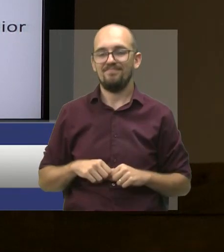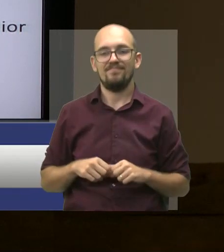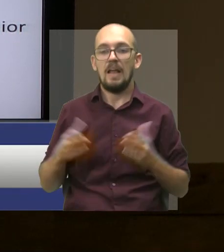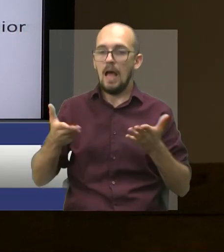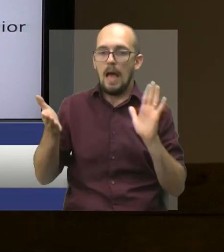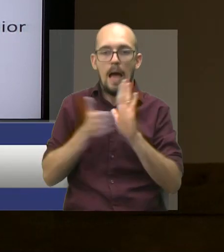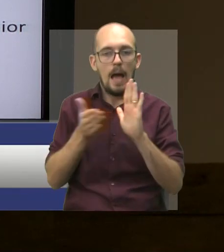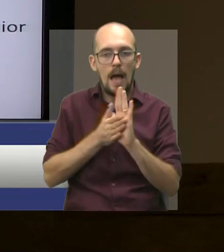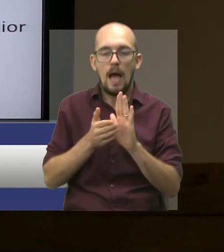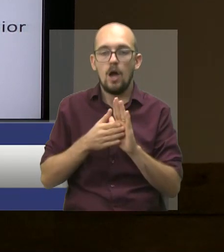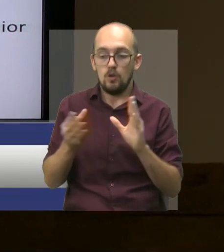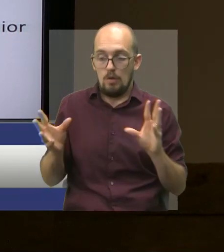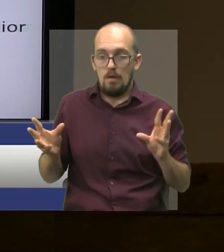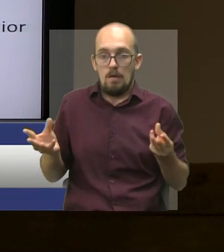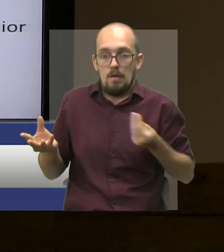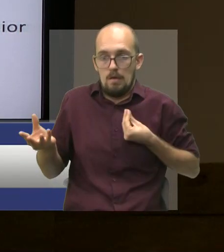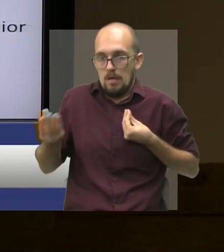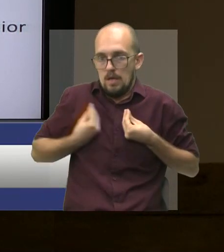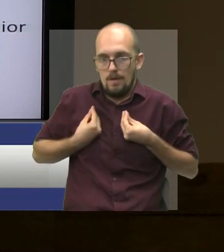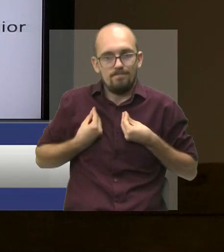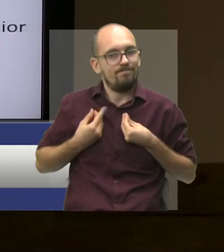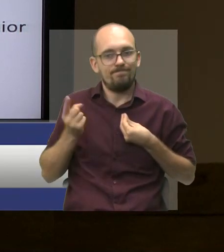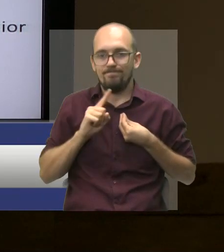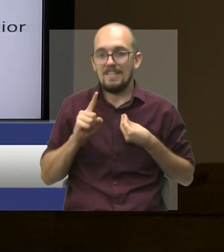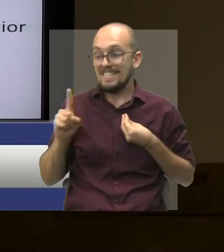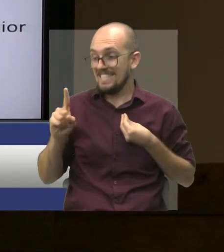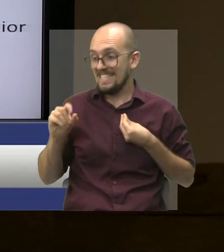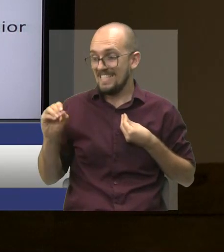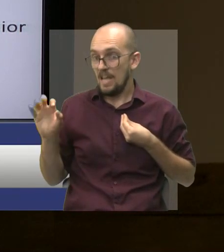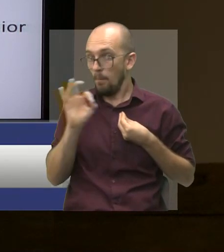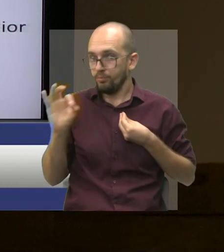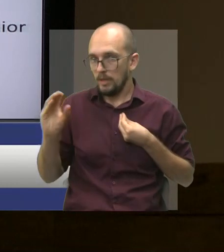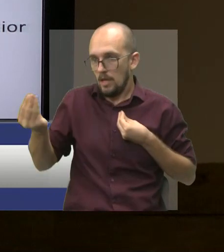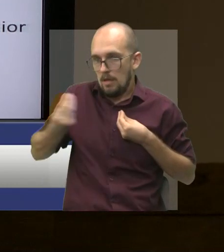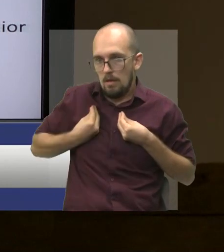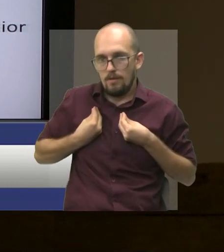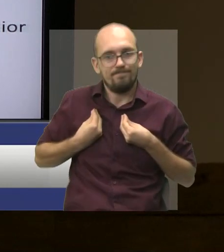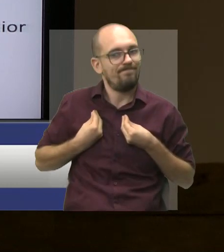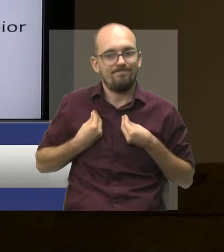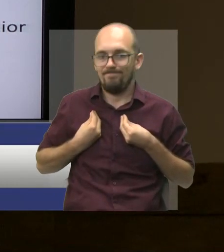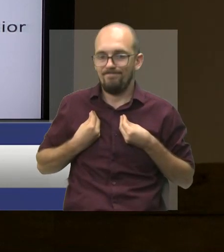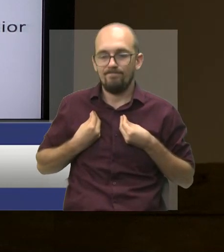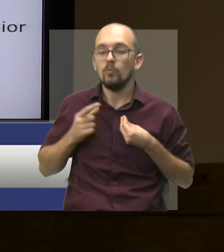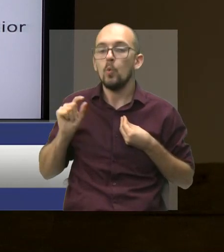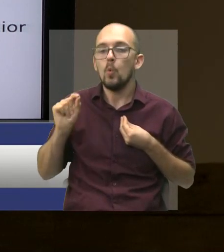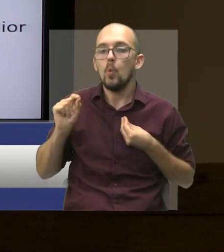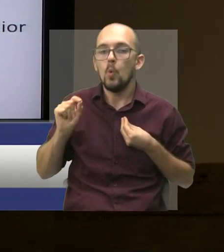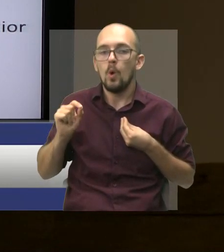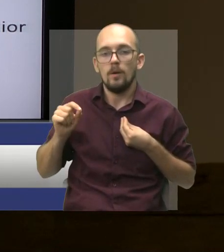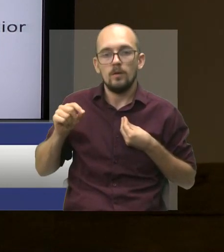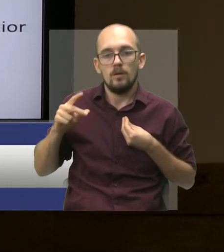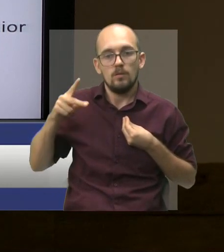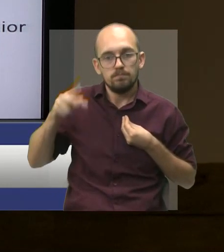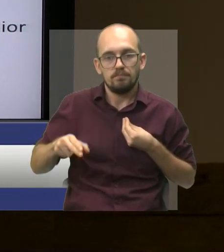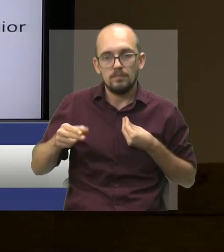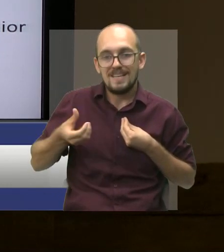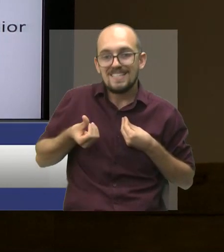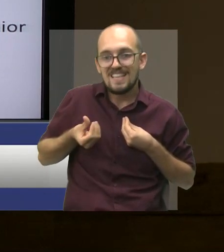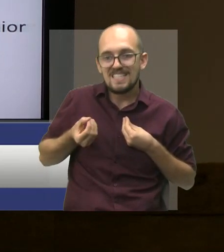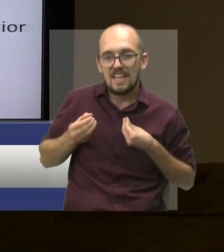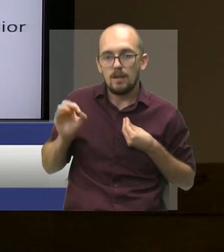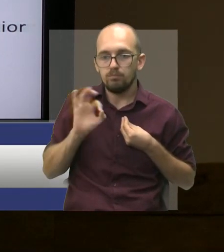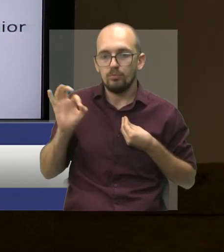de benefício, não é mais conceder com 100% do benefício, e sim começar com 60%